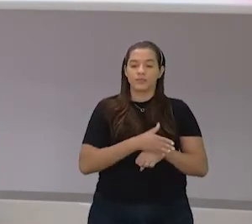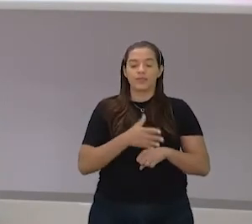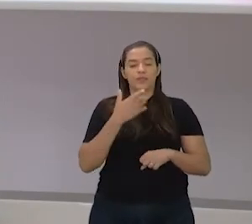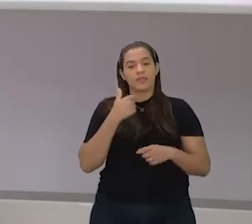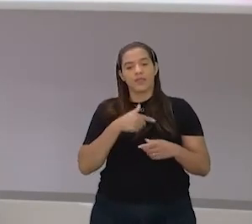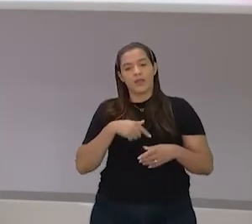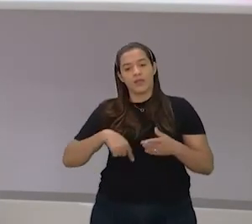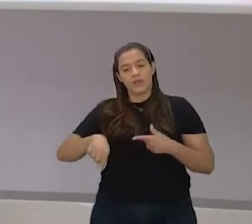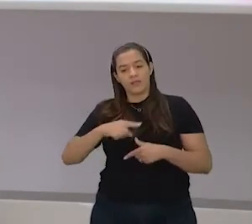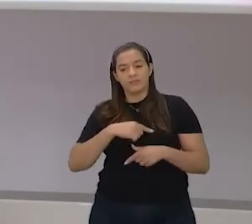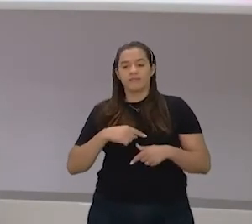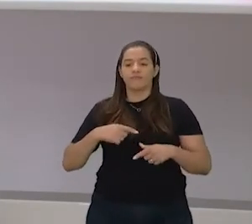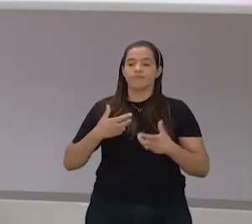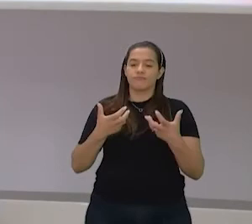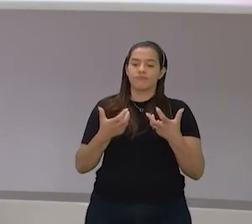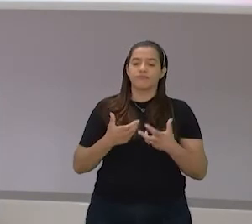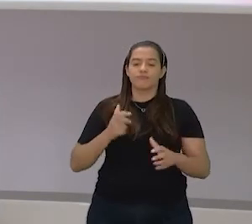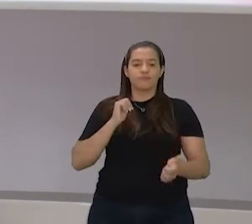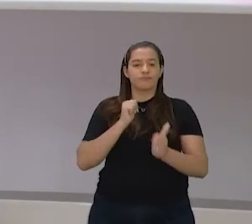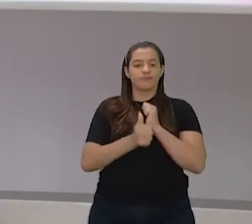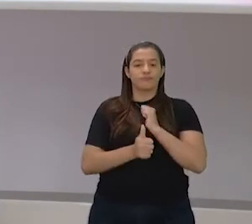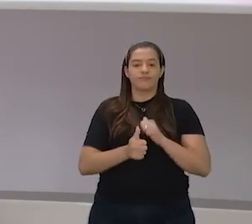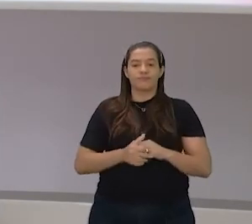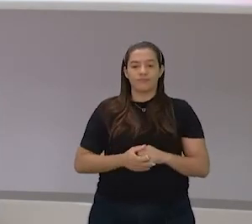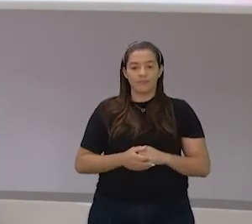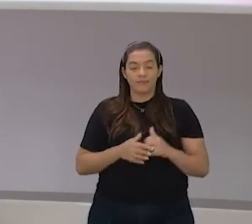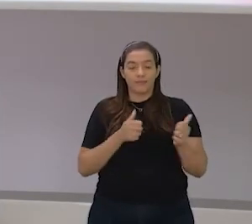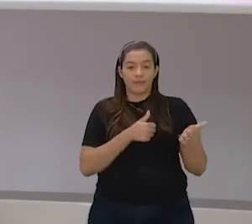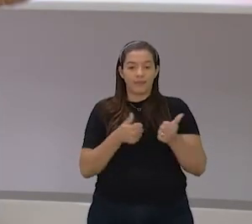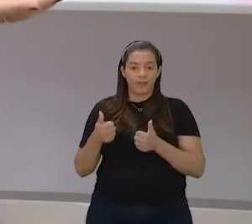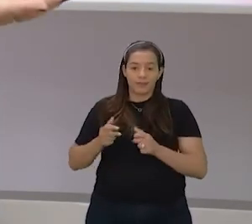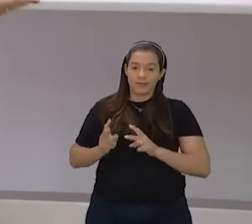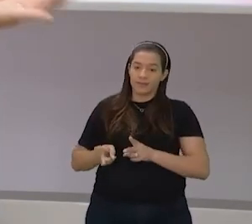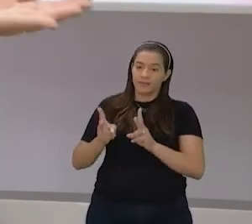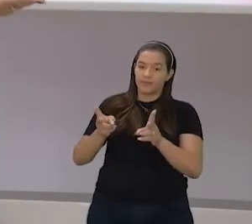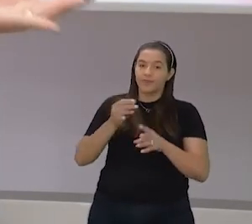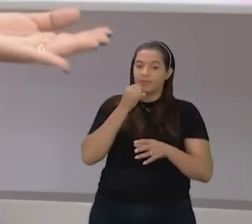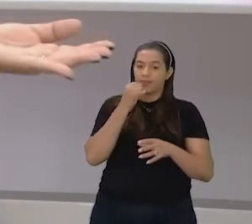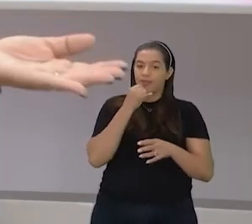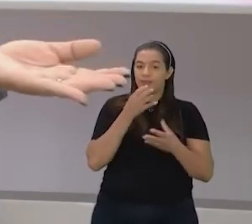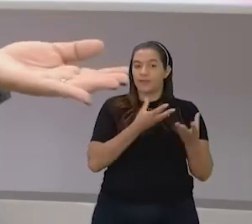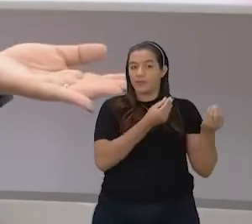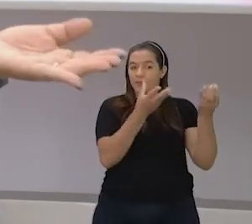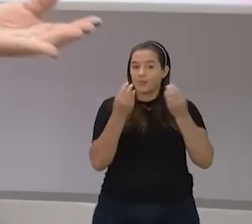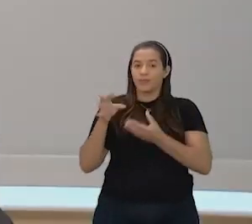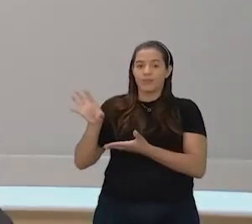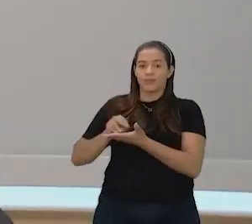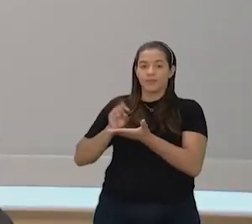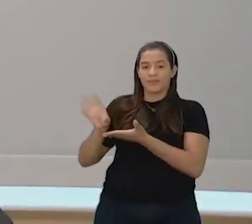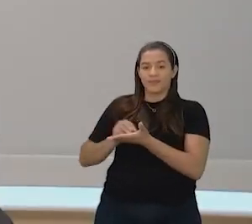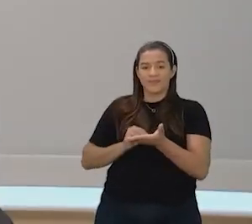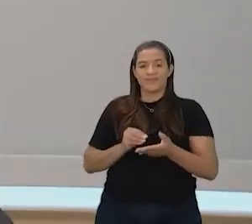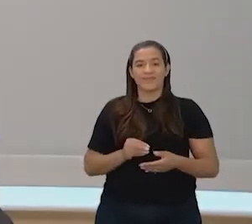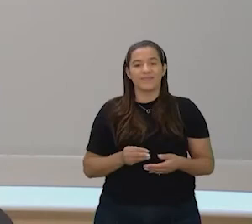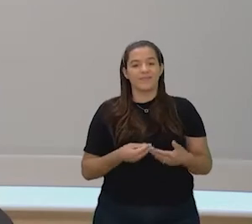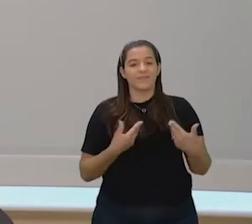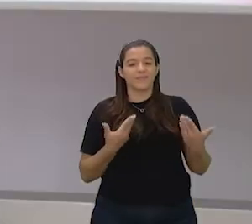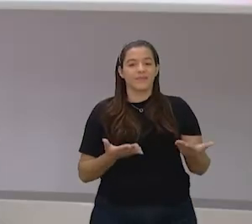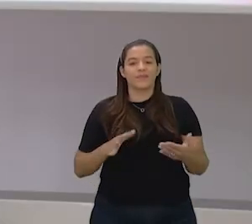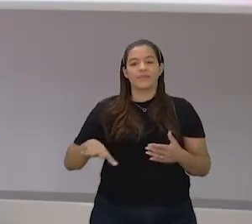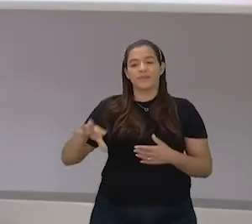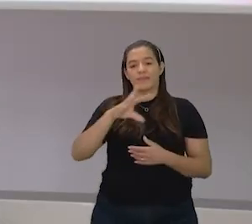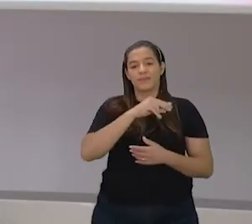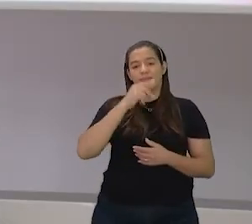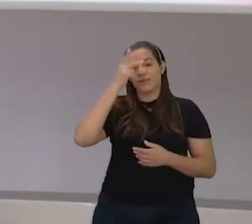exercício, pela prática do esporte. E é isso, que você continue sendo exemplo para muita gente. Que isso. E assim, pessoas que